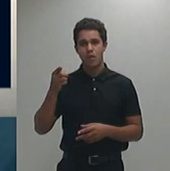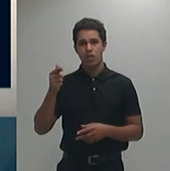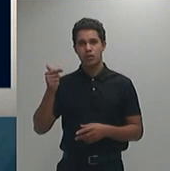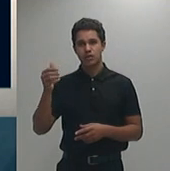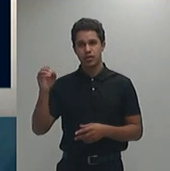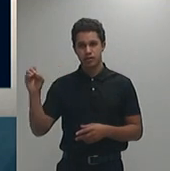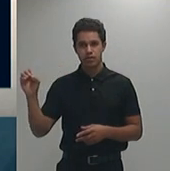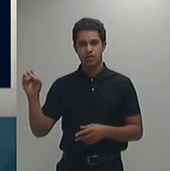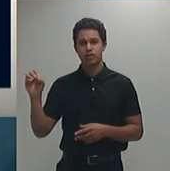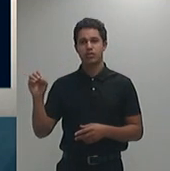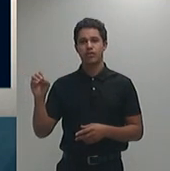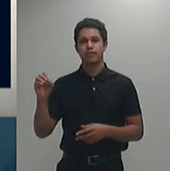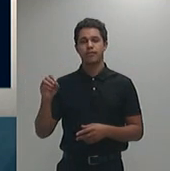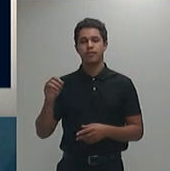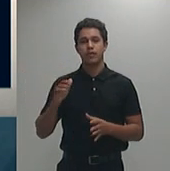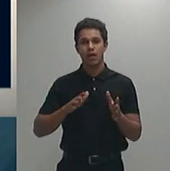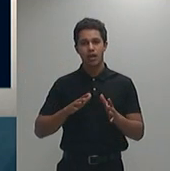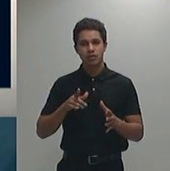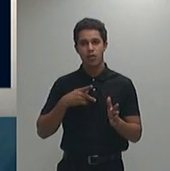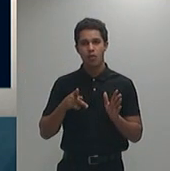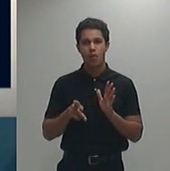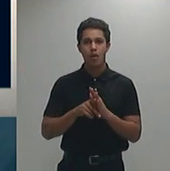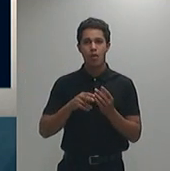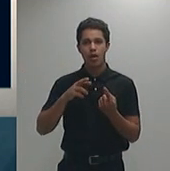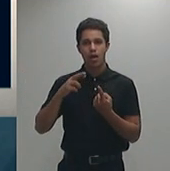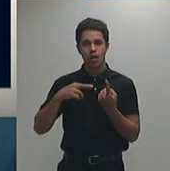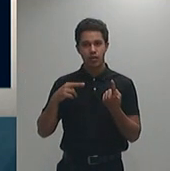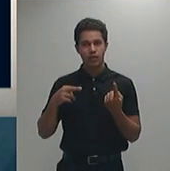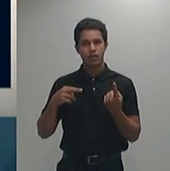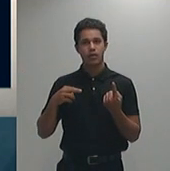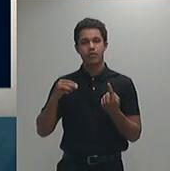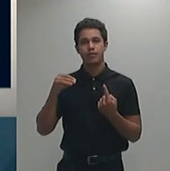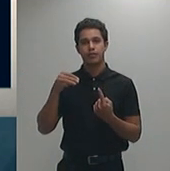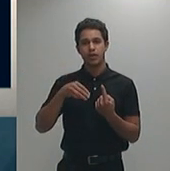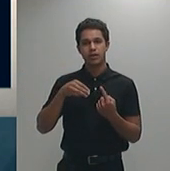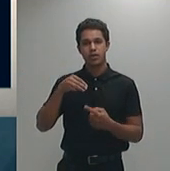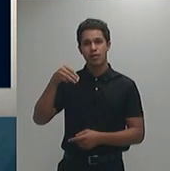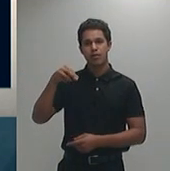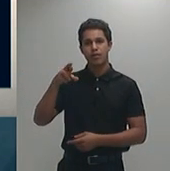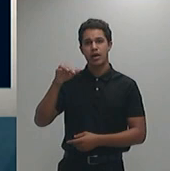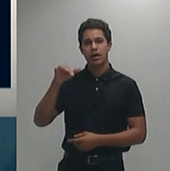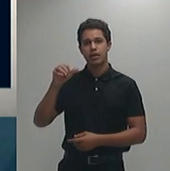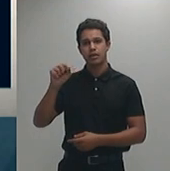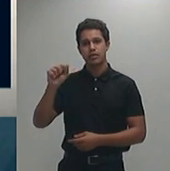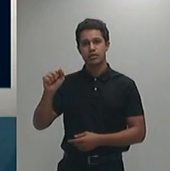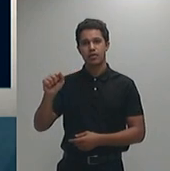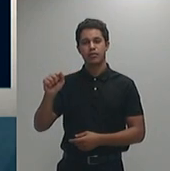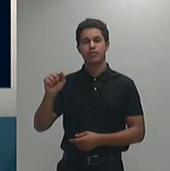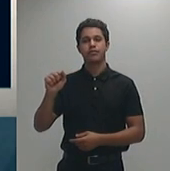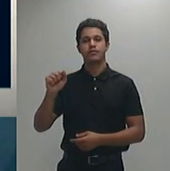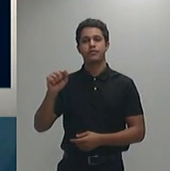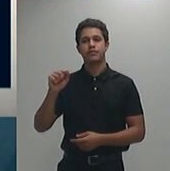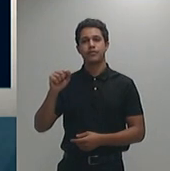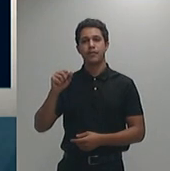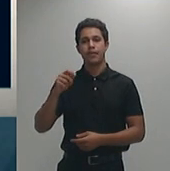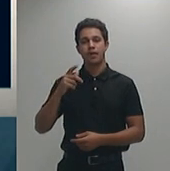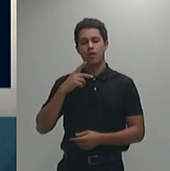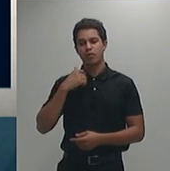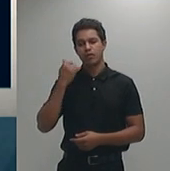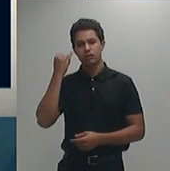ação rescisória de relatoria da ministra Maria Isabel gallotti é uma divergência